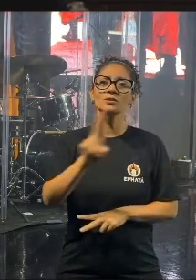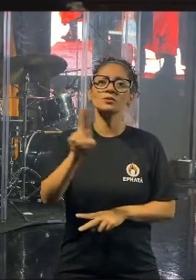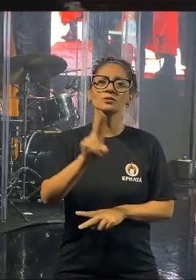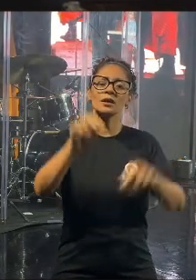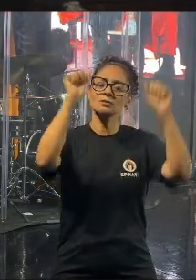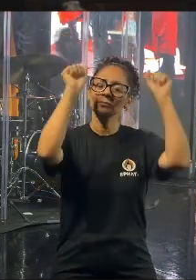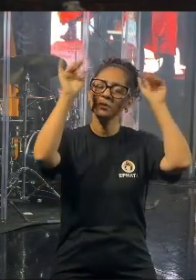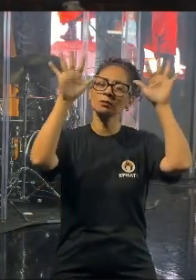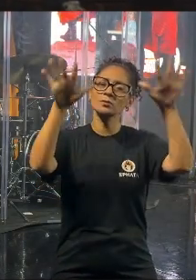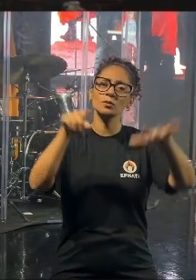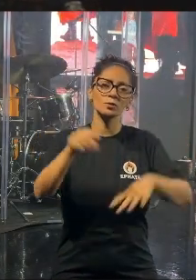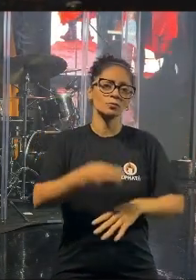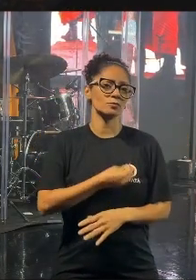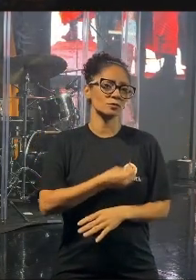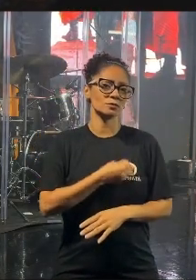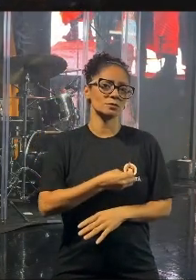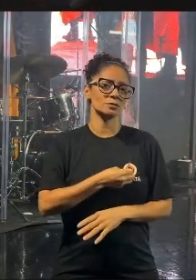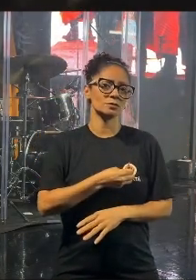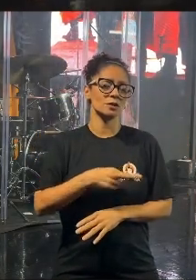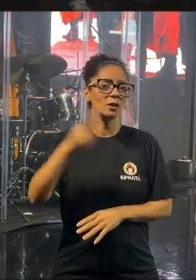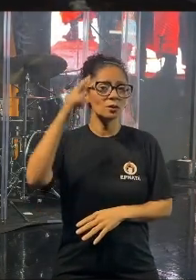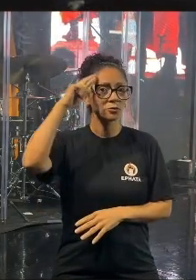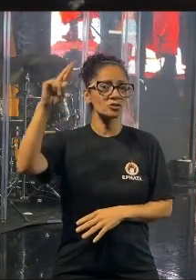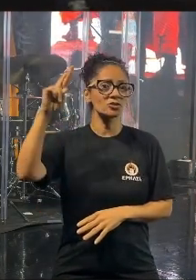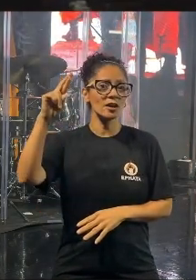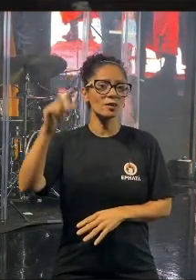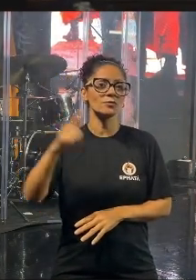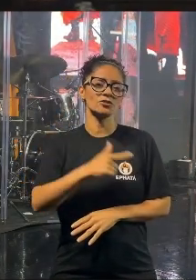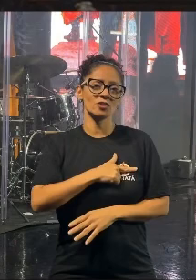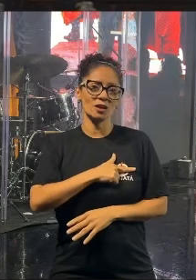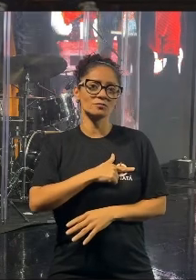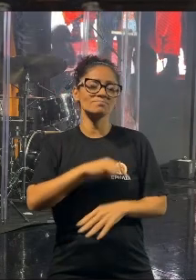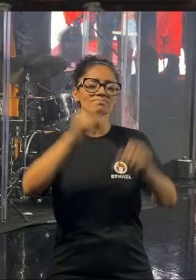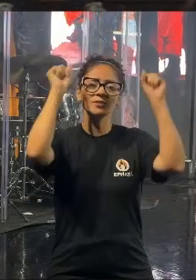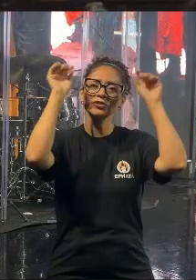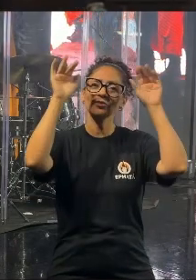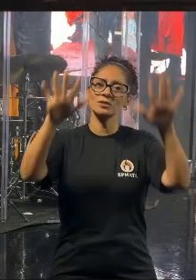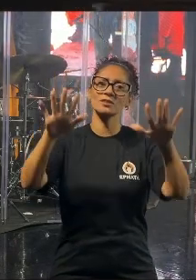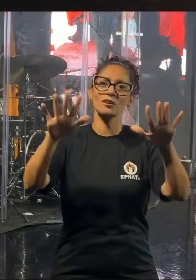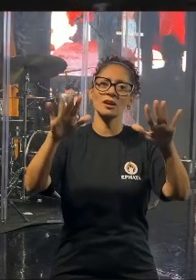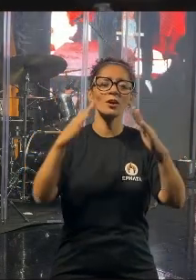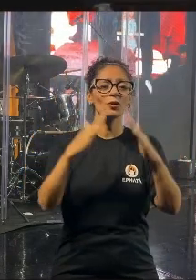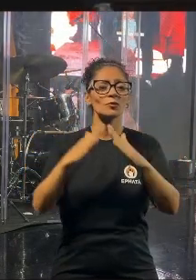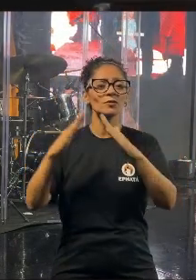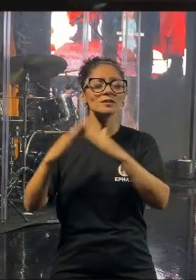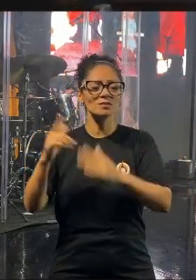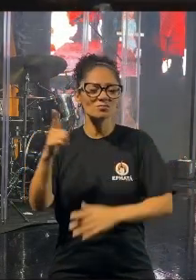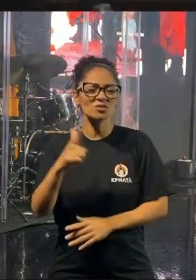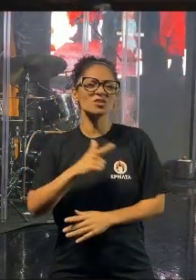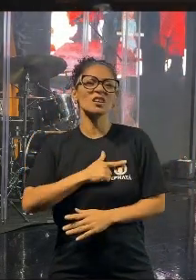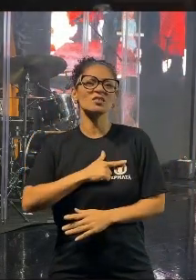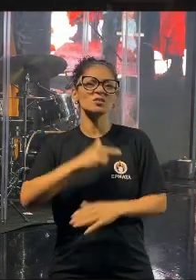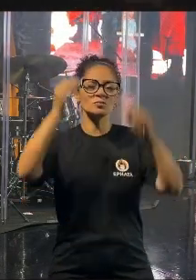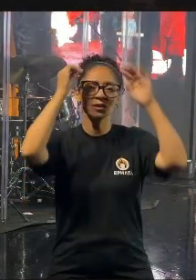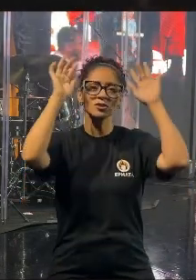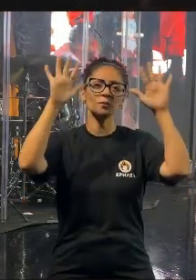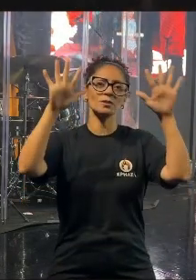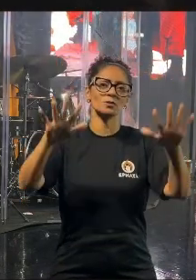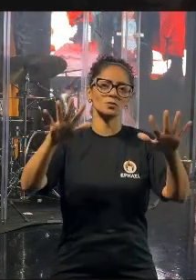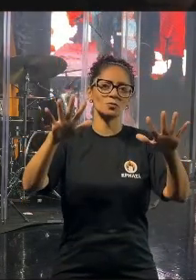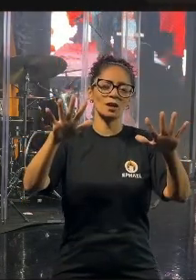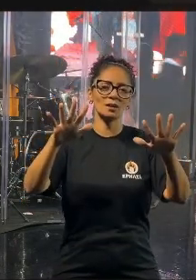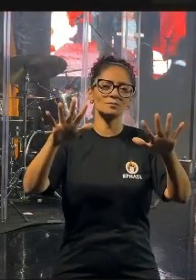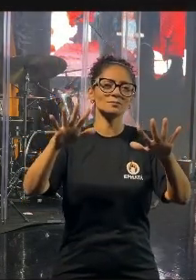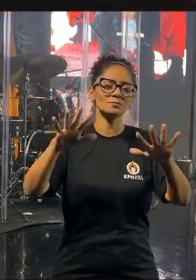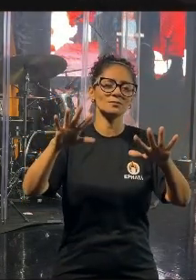abençoar. O chefe chato vai te abençoar. O vizinho chato vai te abençoar. O gerente